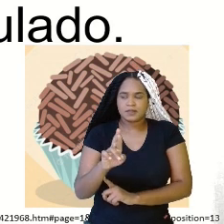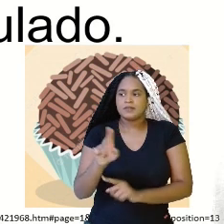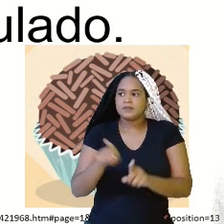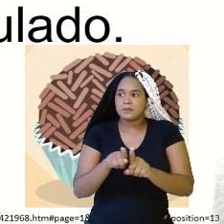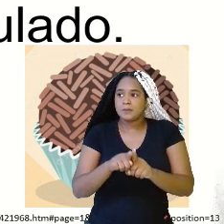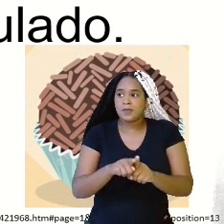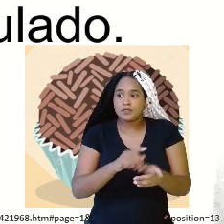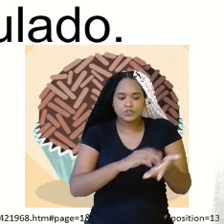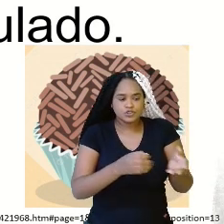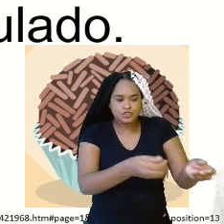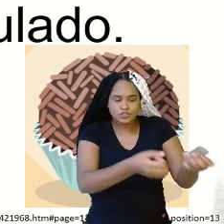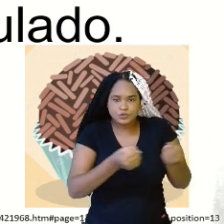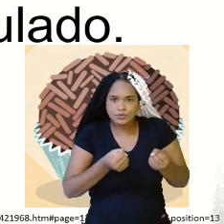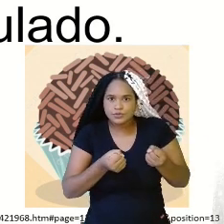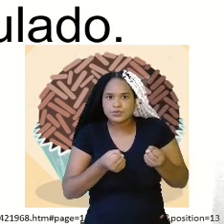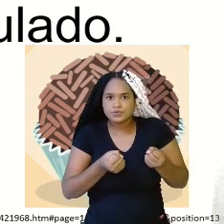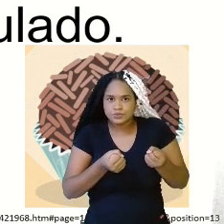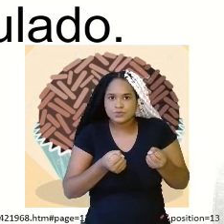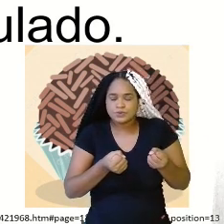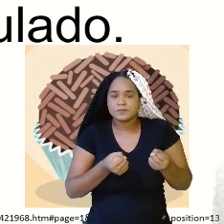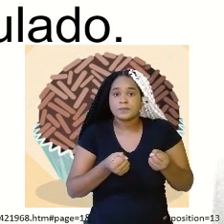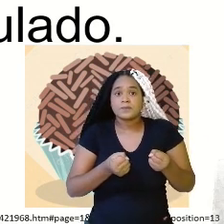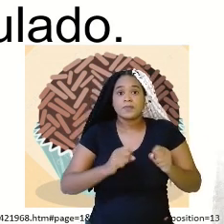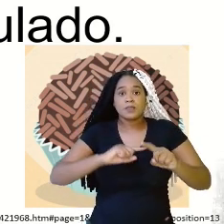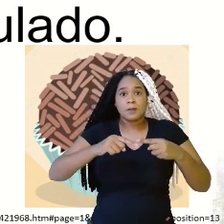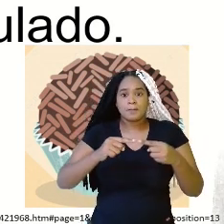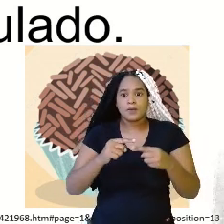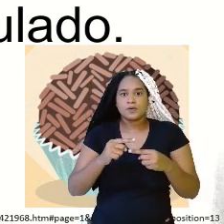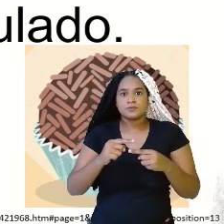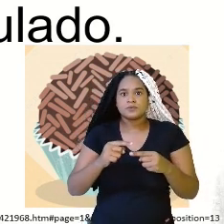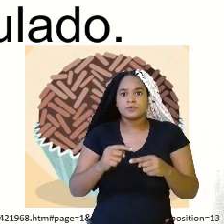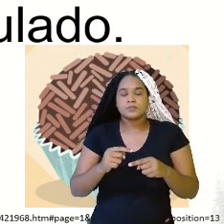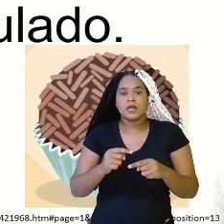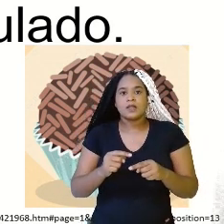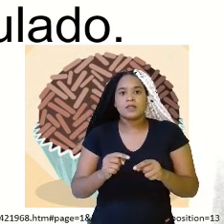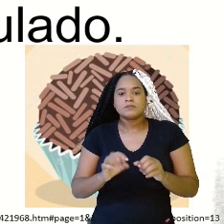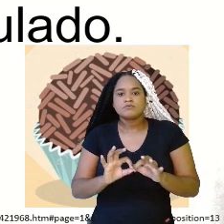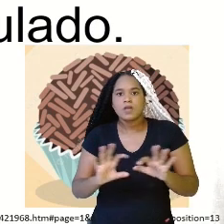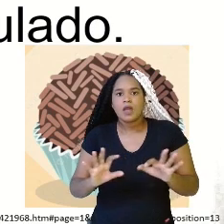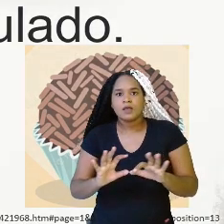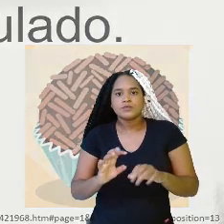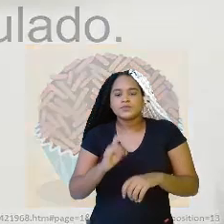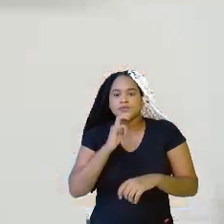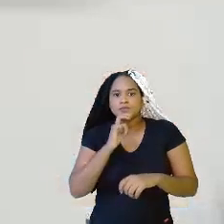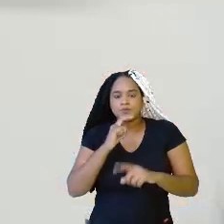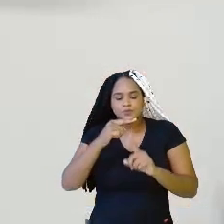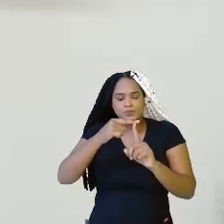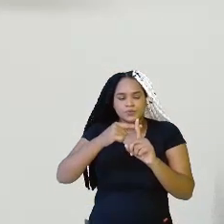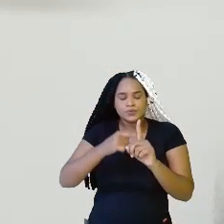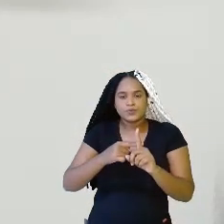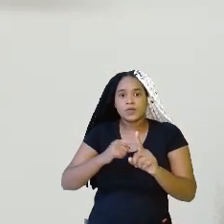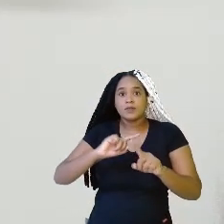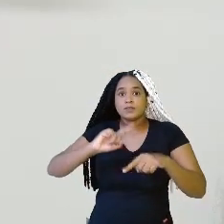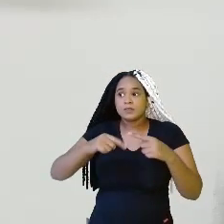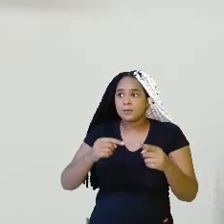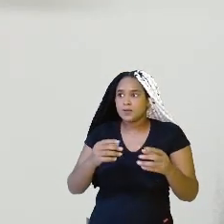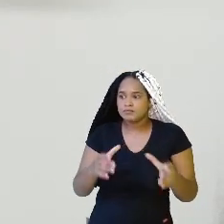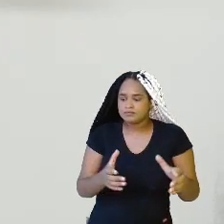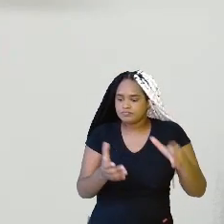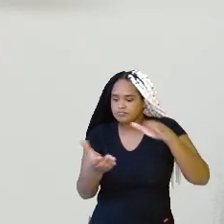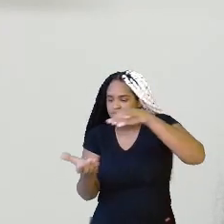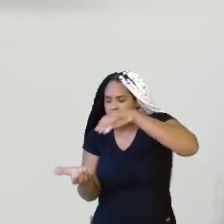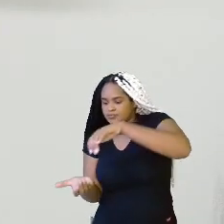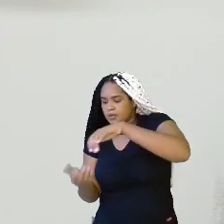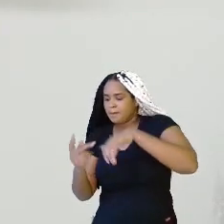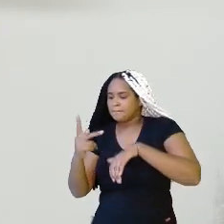deixe esfriar, faça, passe e sirva. Observe que todas elas